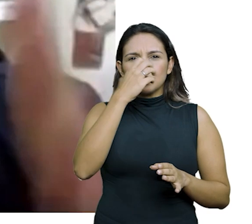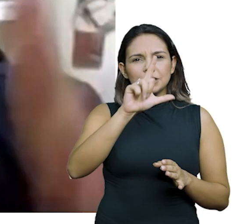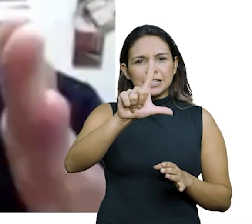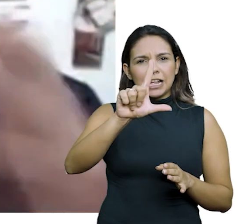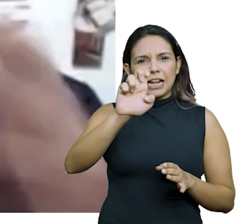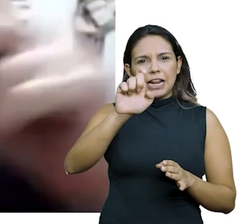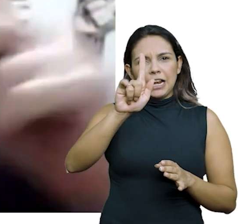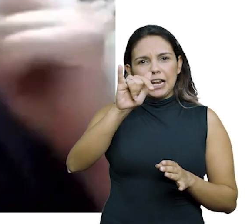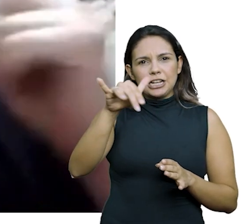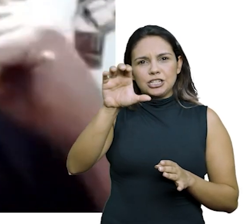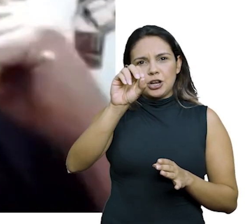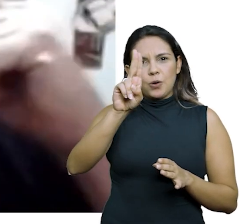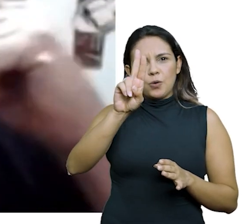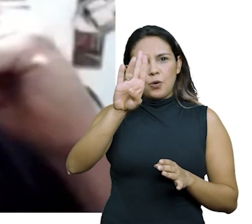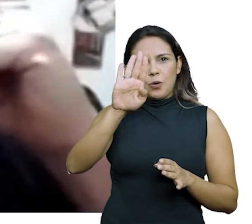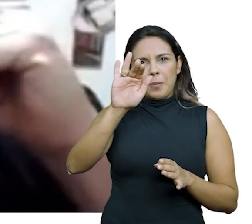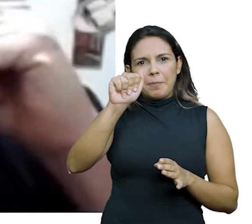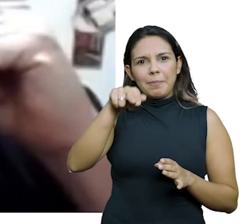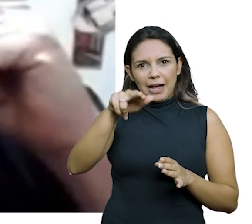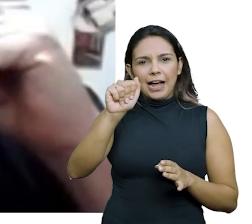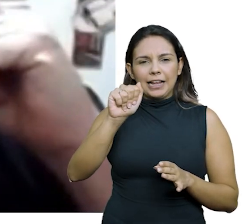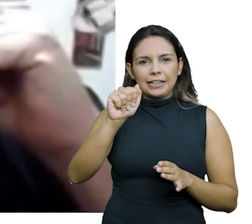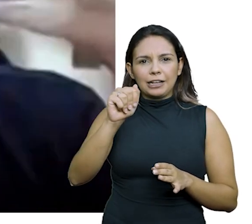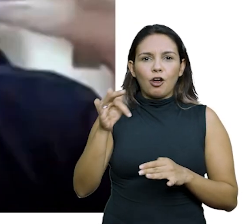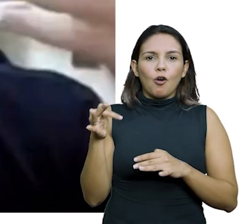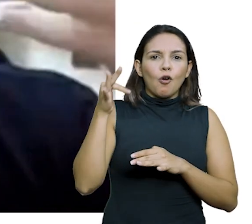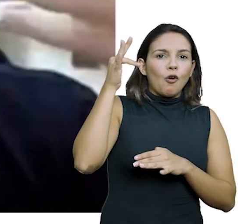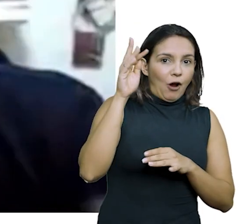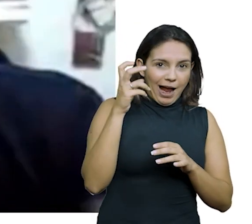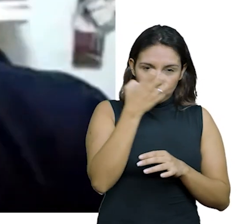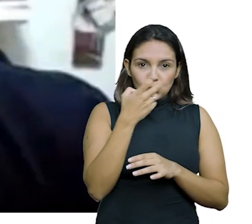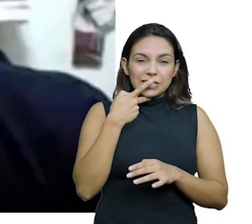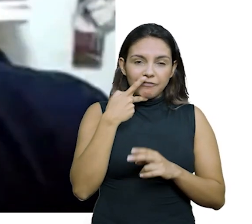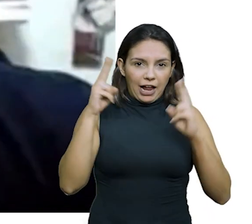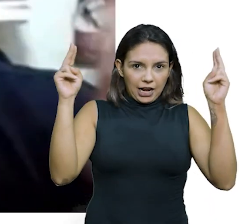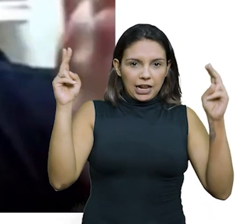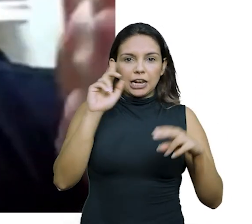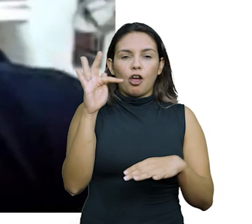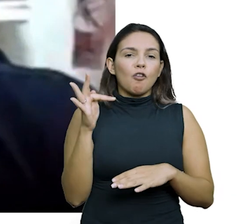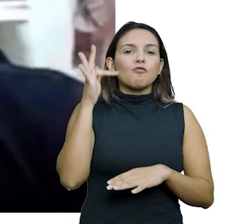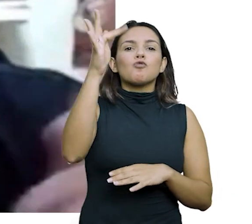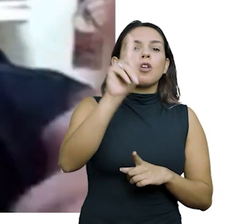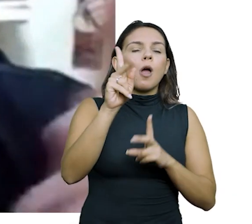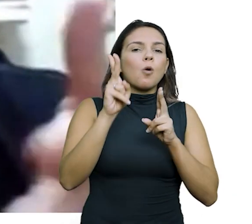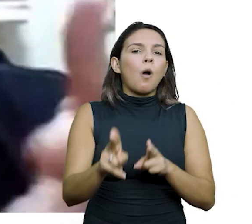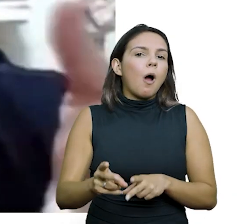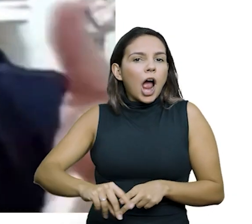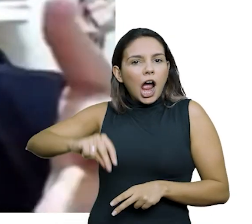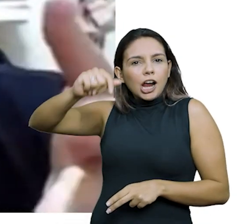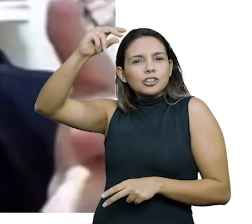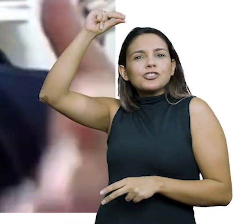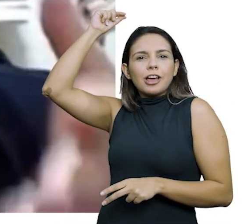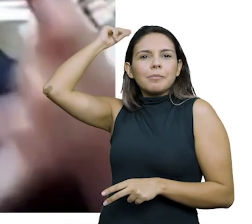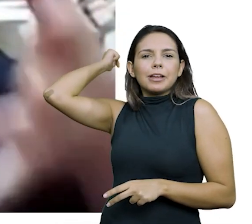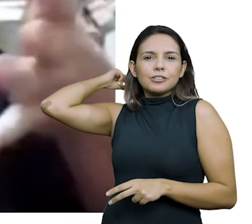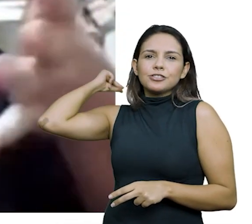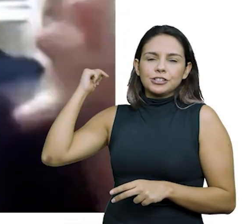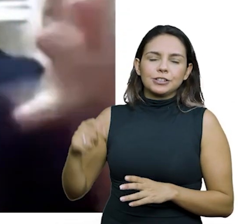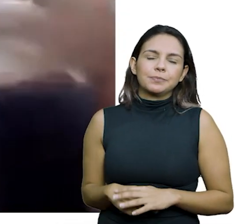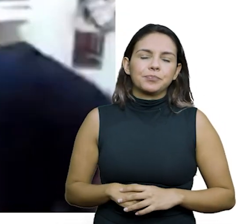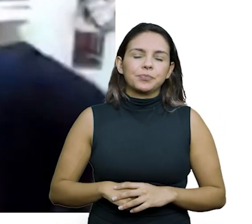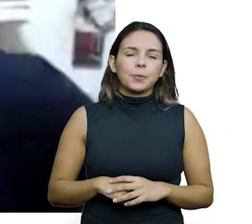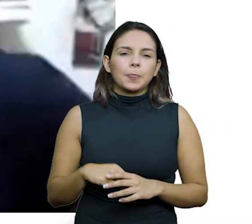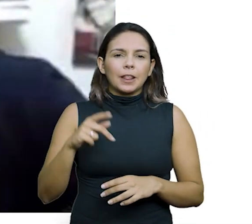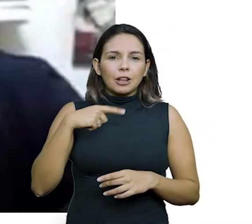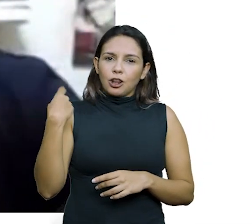é mais como era antigamente. A gente tinha por mais incerto que fosse o futuro, né, para